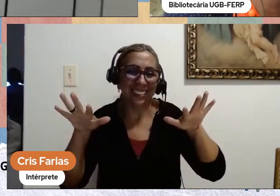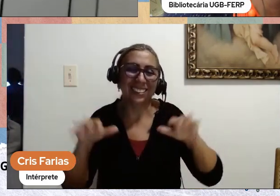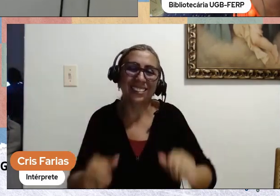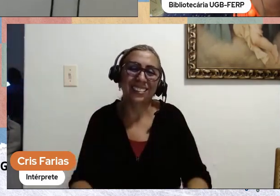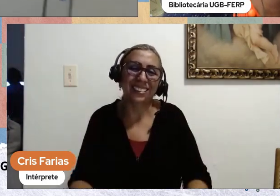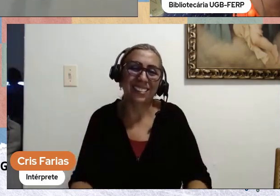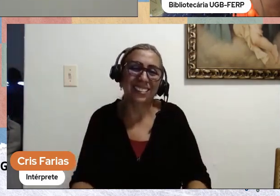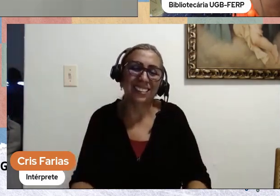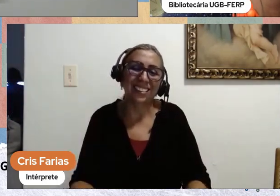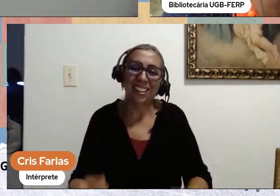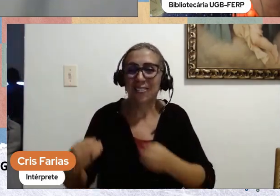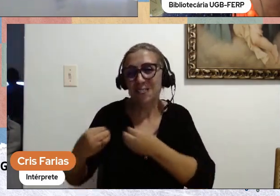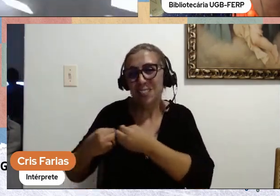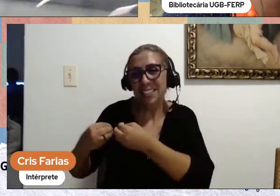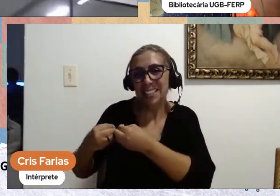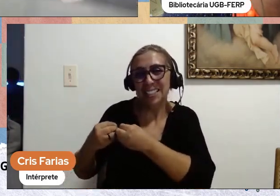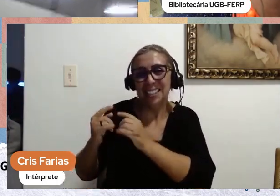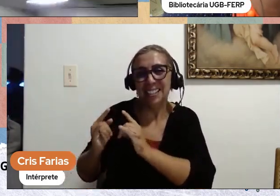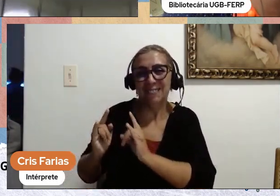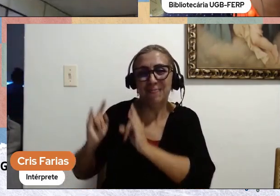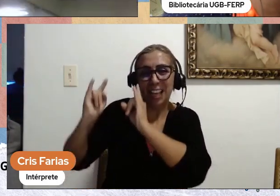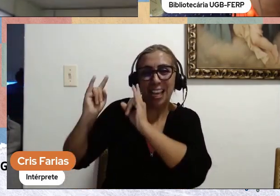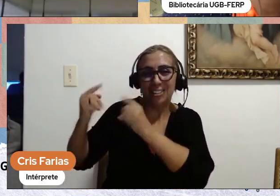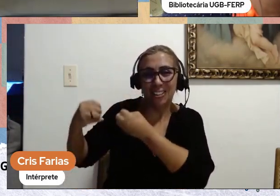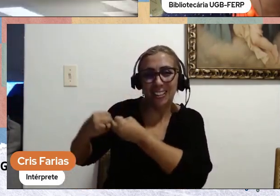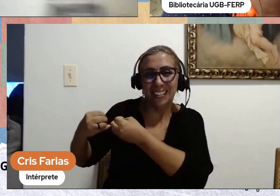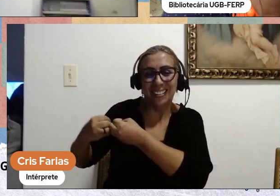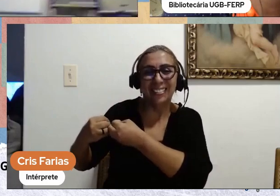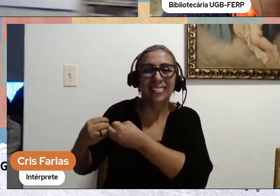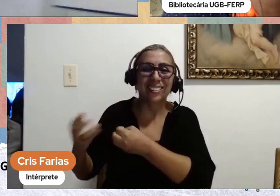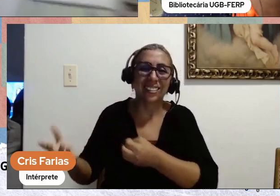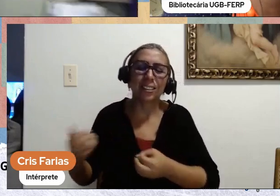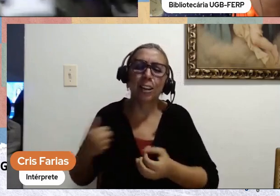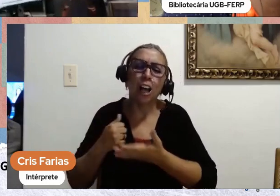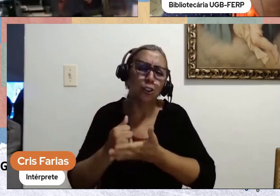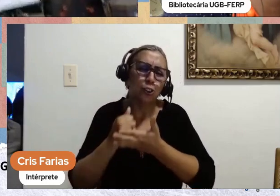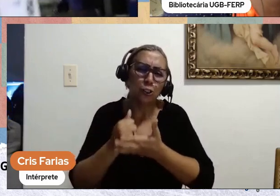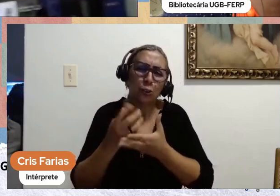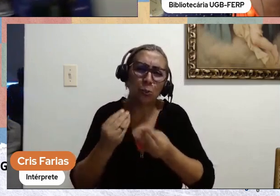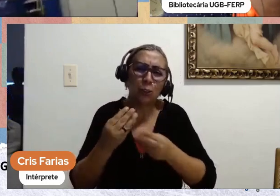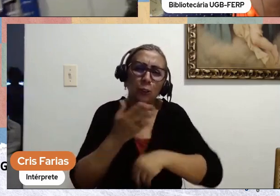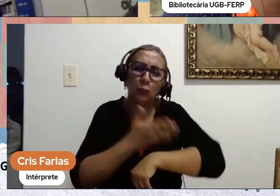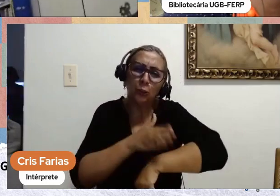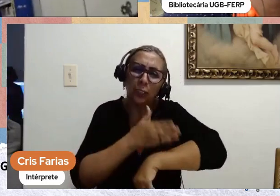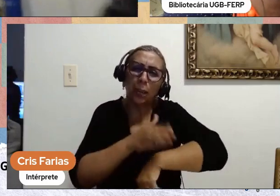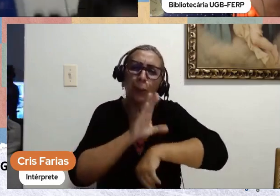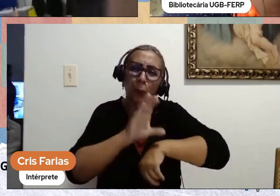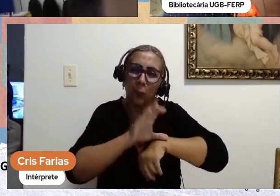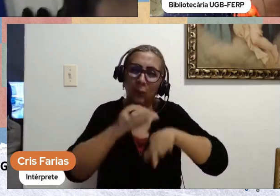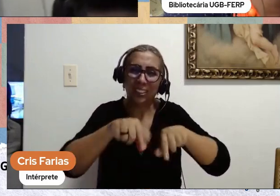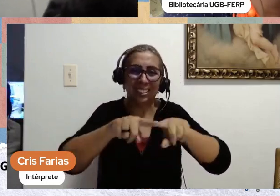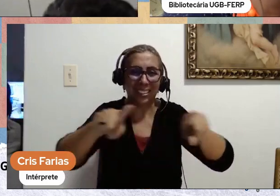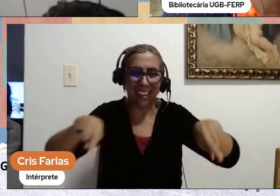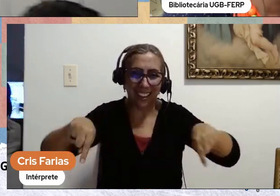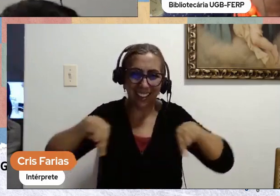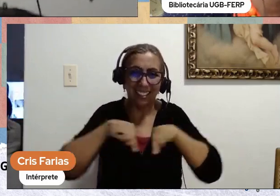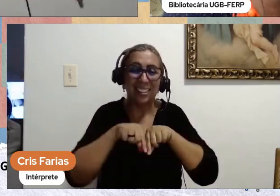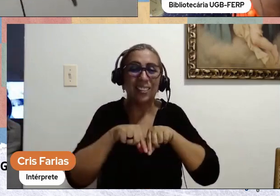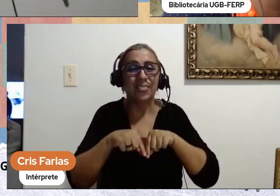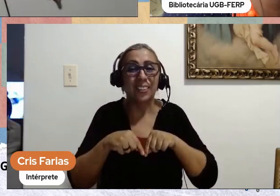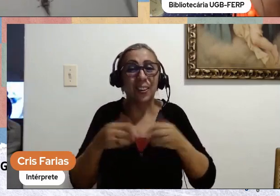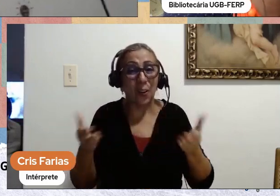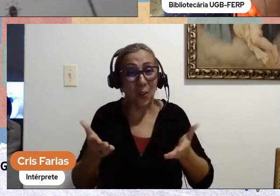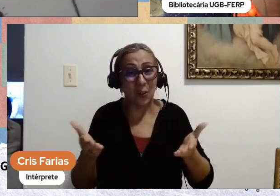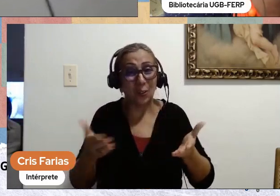Nossa vizinha aqui de prédio. E ela me ajudou muito já em treinamentos aqui nesse laboratório, que hoje, né, é o